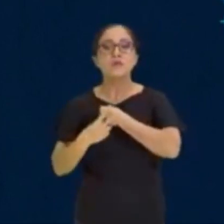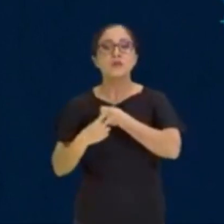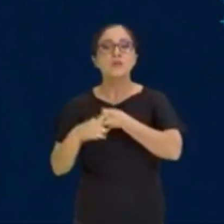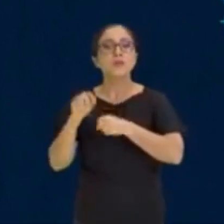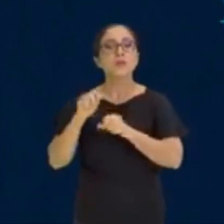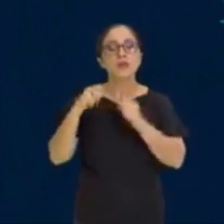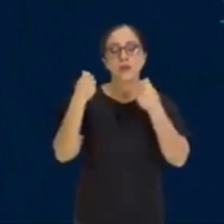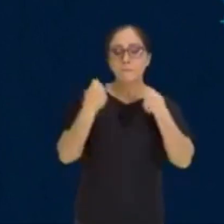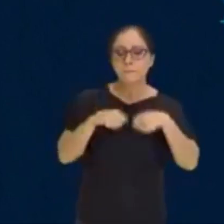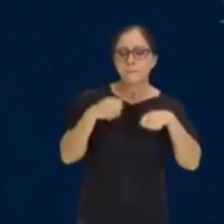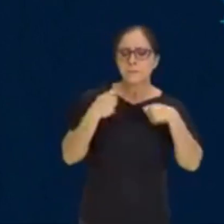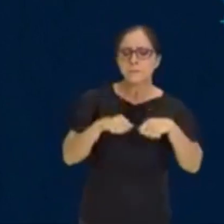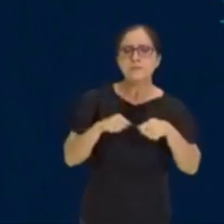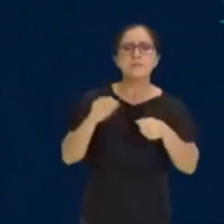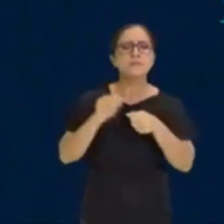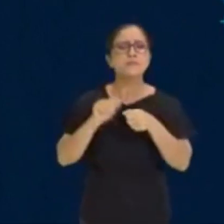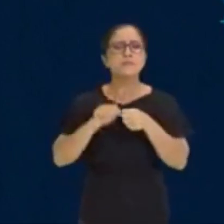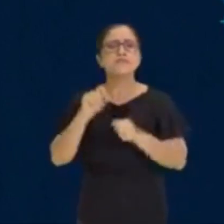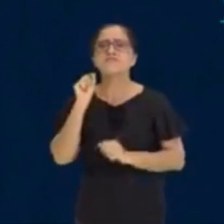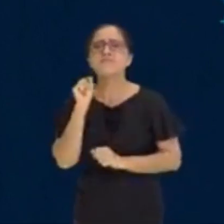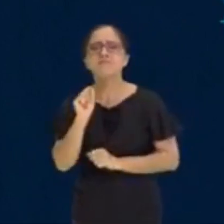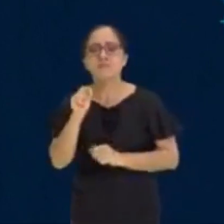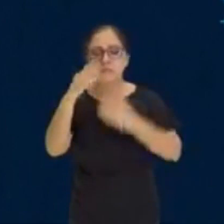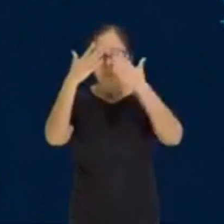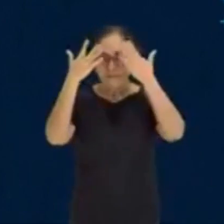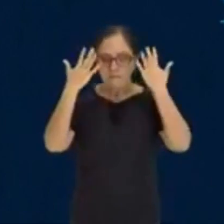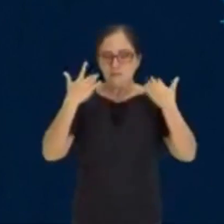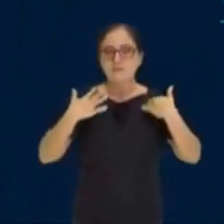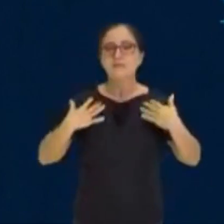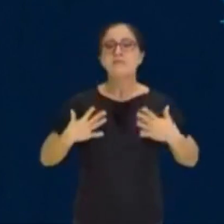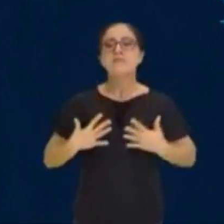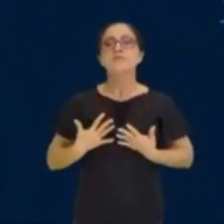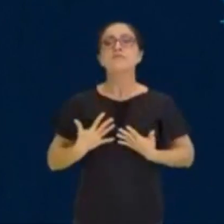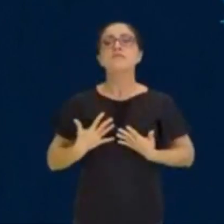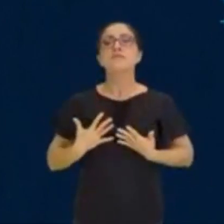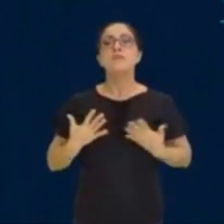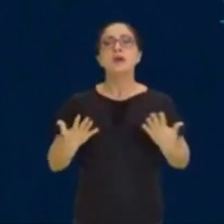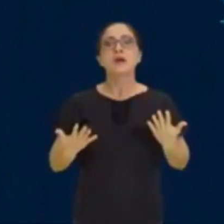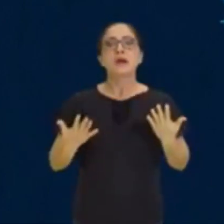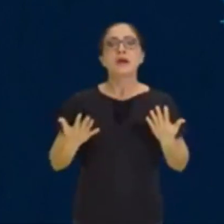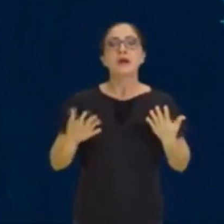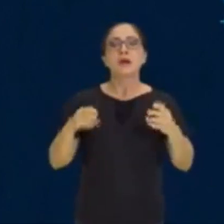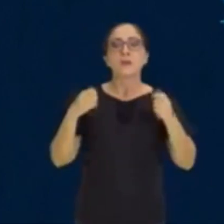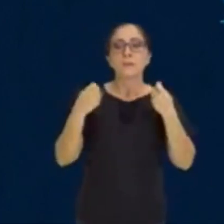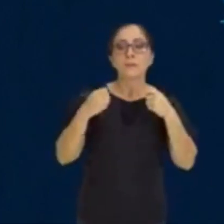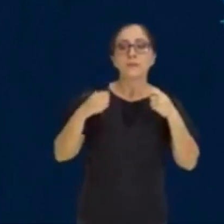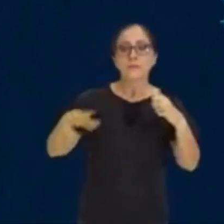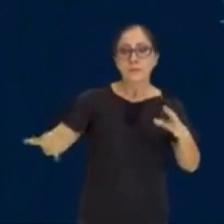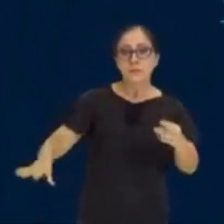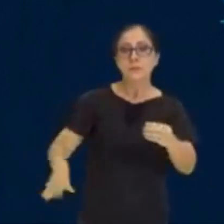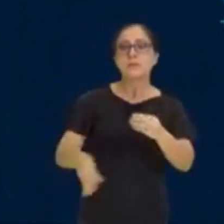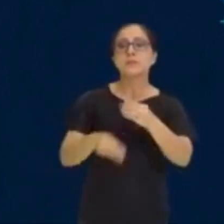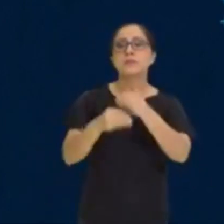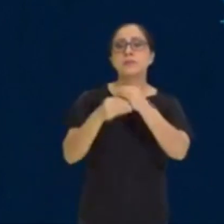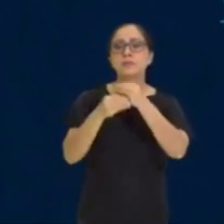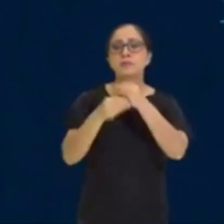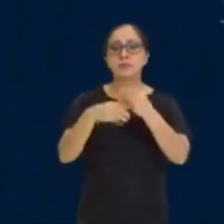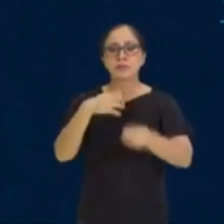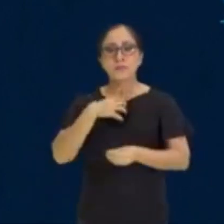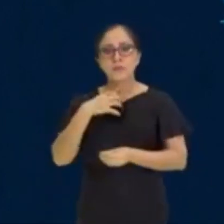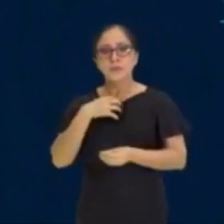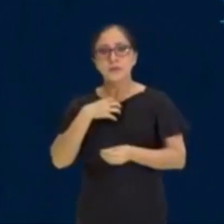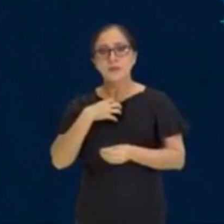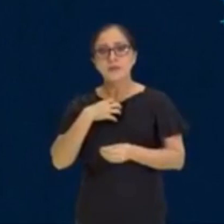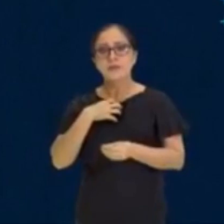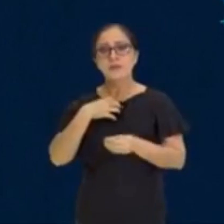Preciso fazer o quê? Um retiro espiritual. Um retiro espiritual está completando o sentido desta